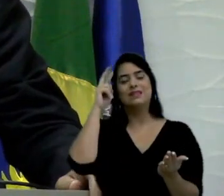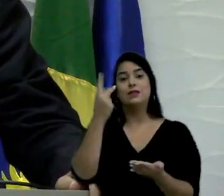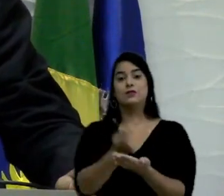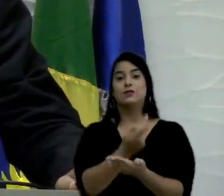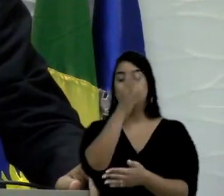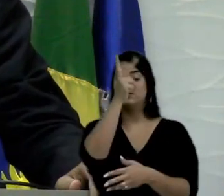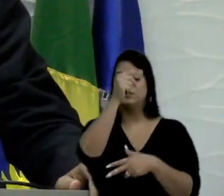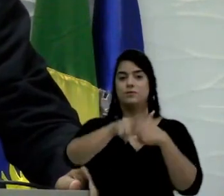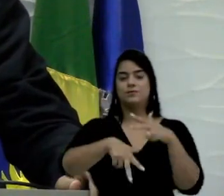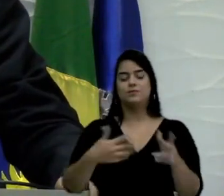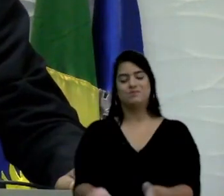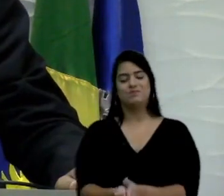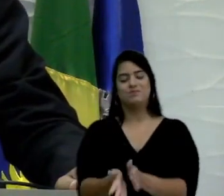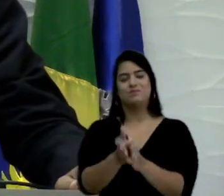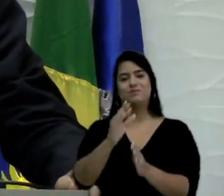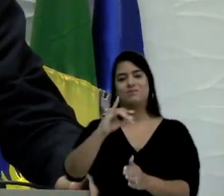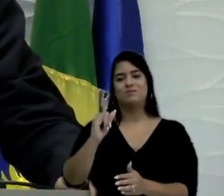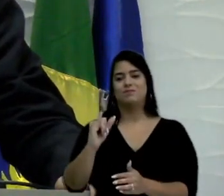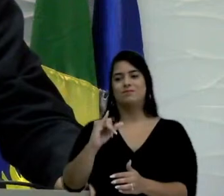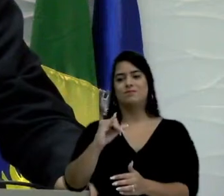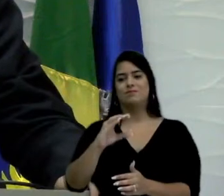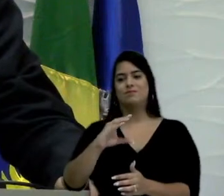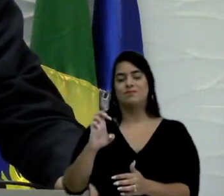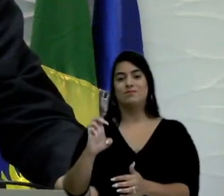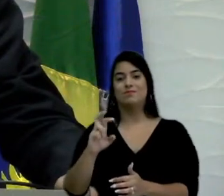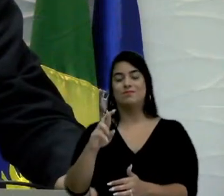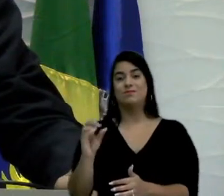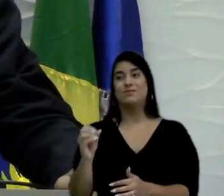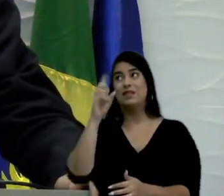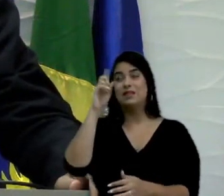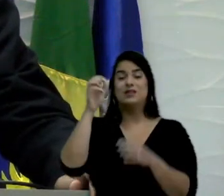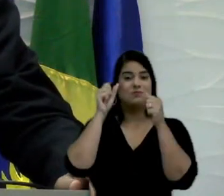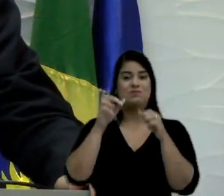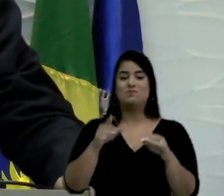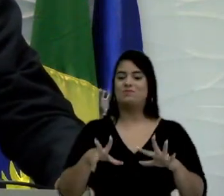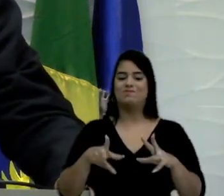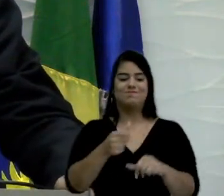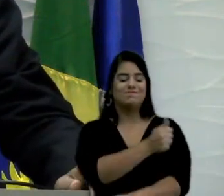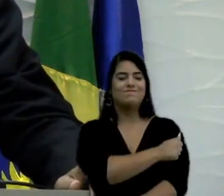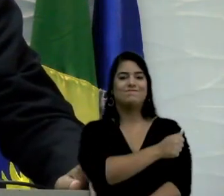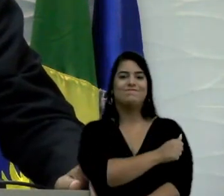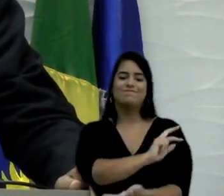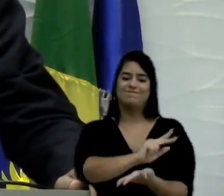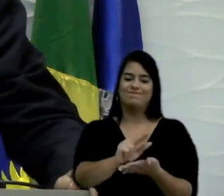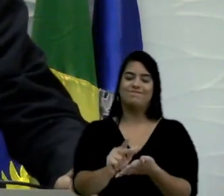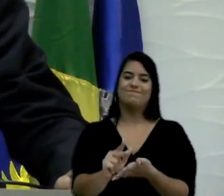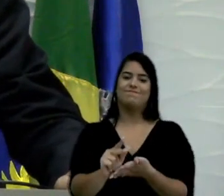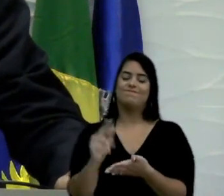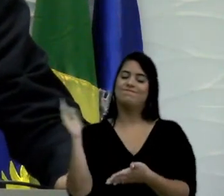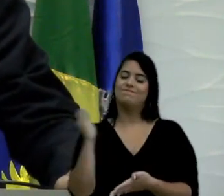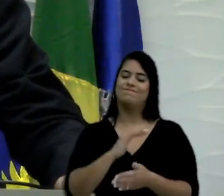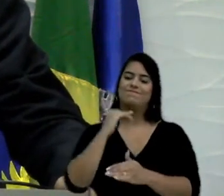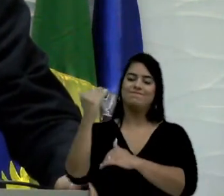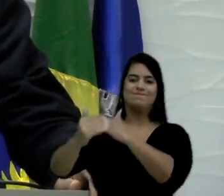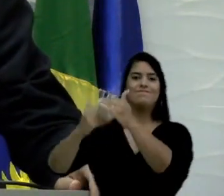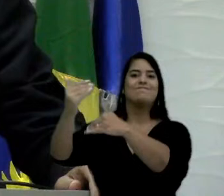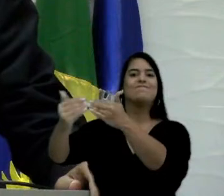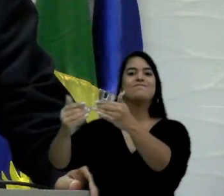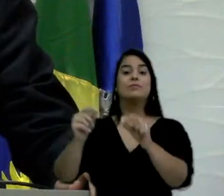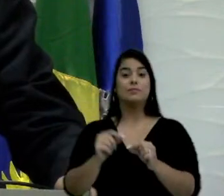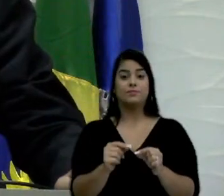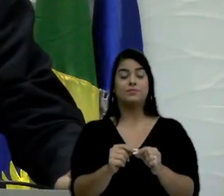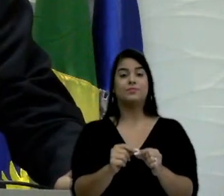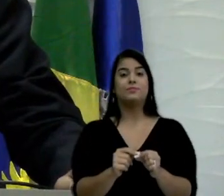vuna Parabéns Cícero que Deus lhe abençoe e abençoe todos os alunos e vamos pra frente para fazermos aqui